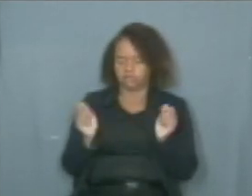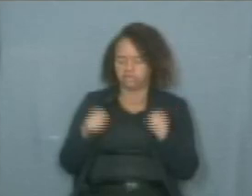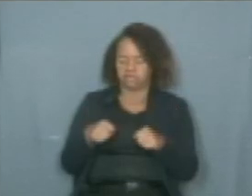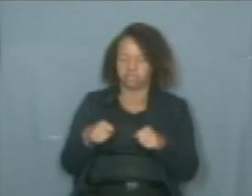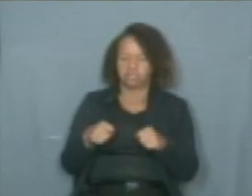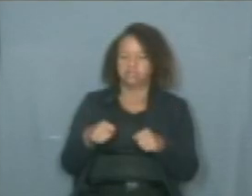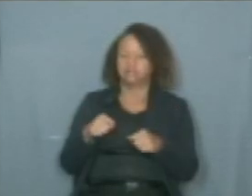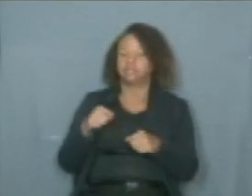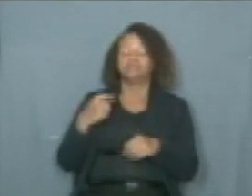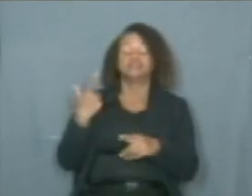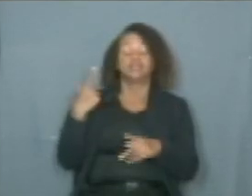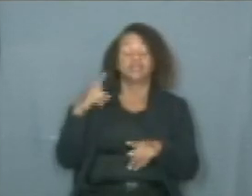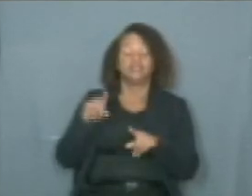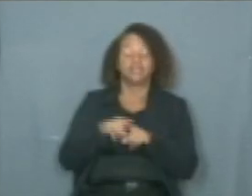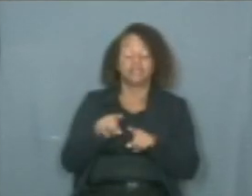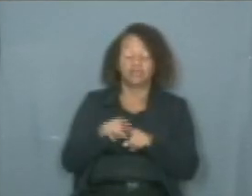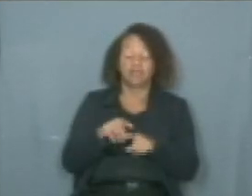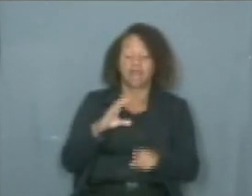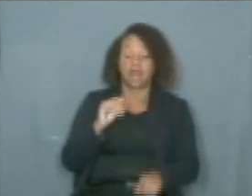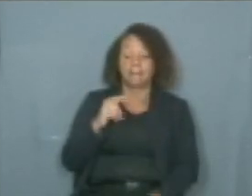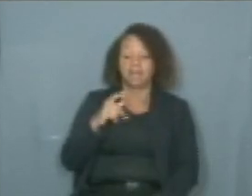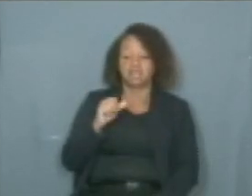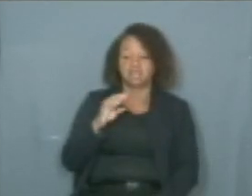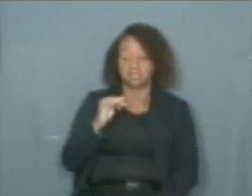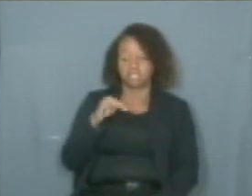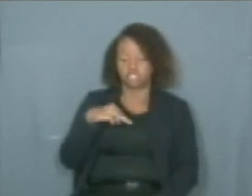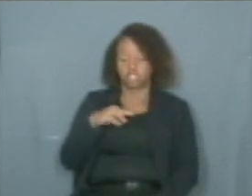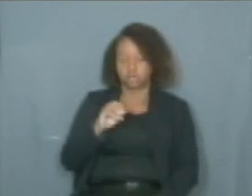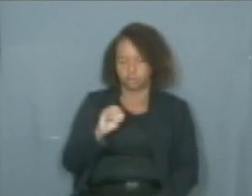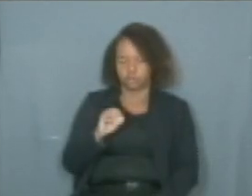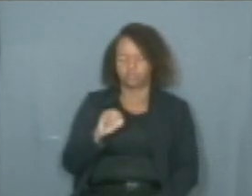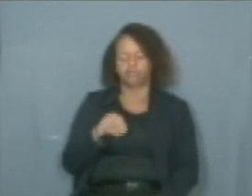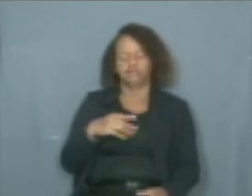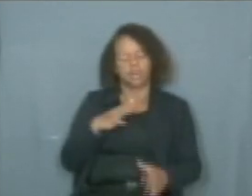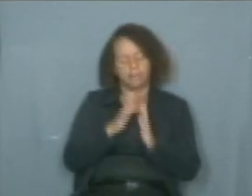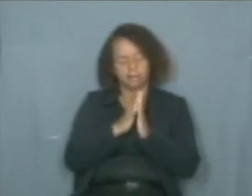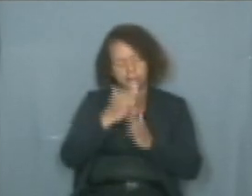capacitismo e discriminação, recusam o atendimento. É isso, presidenta, muito obrigada.